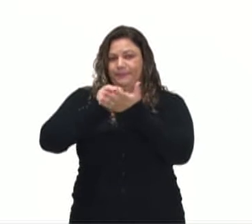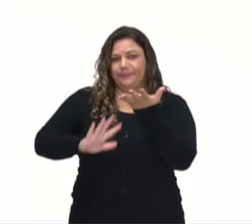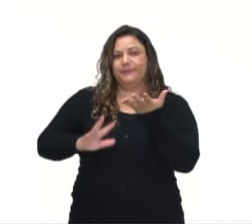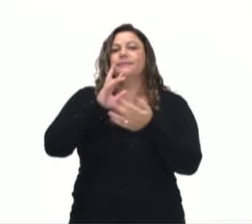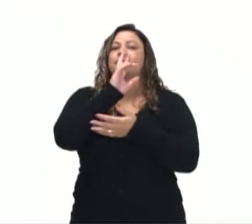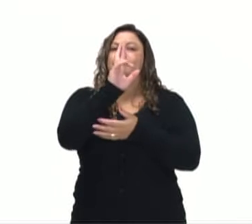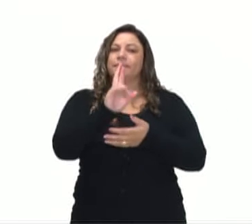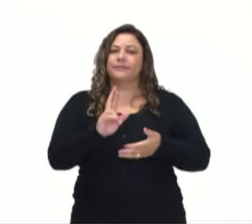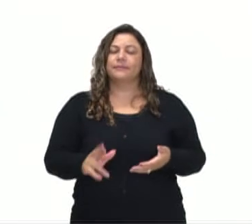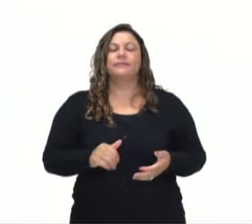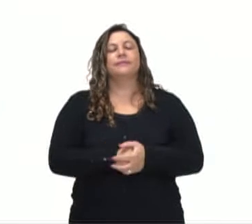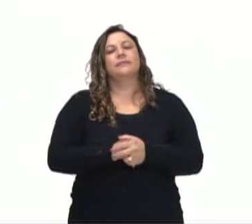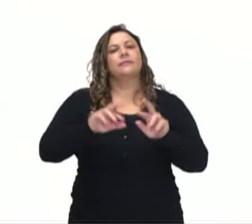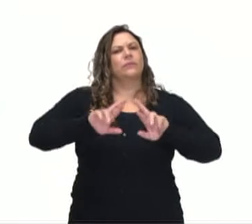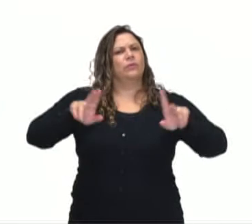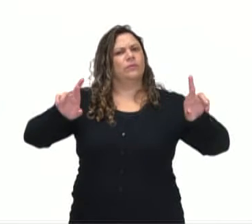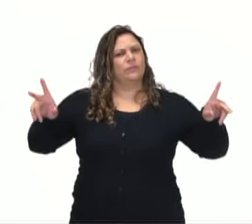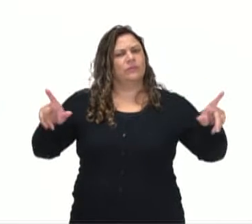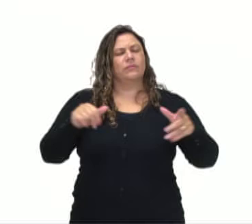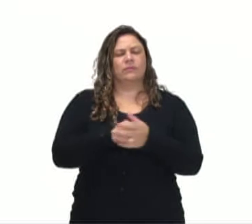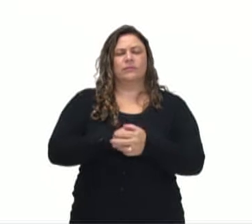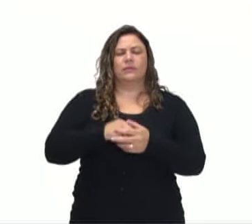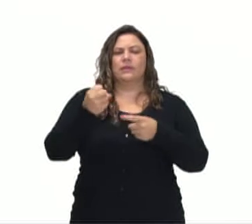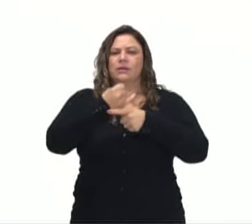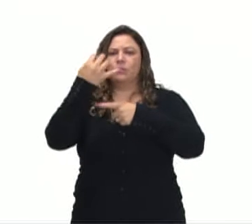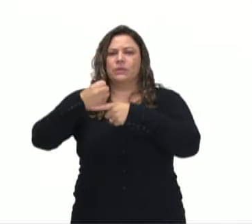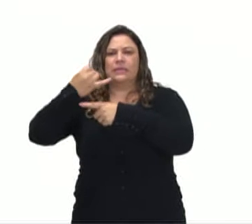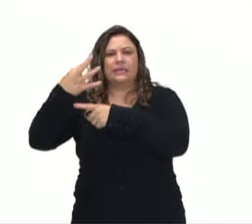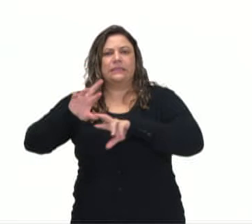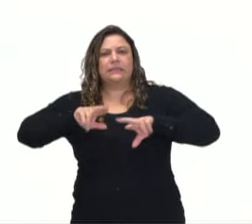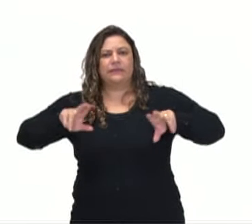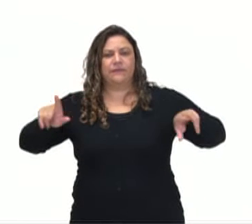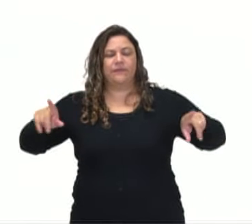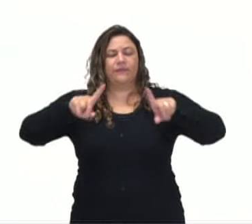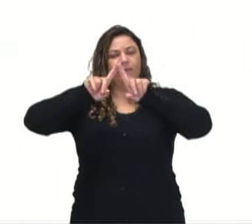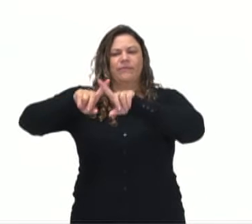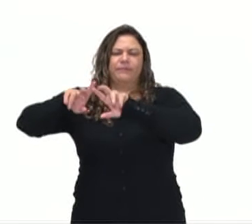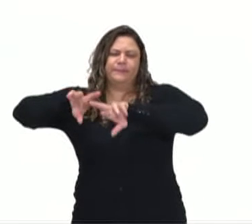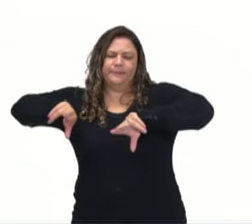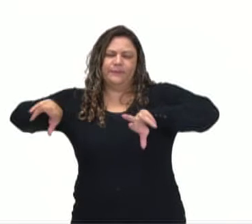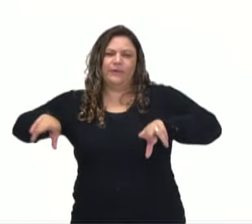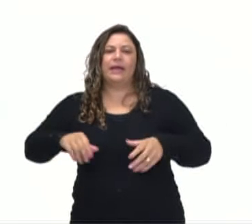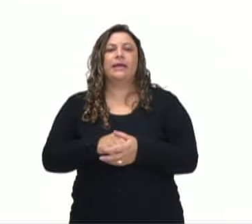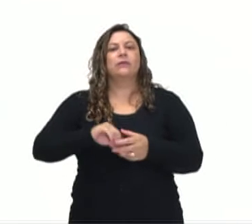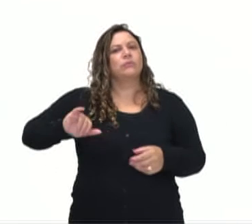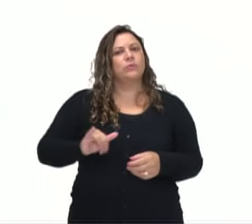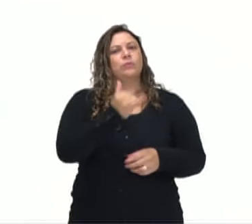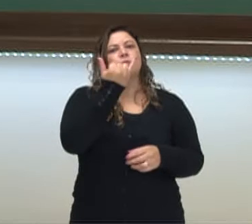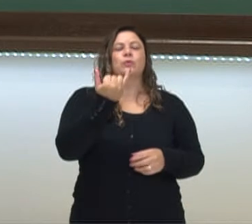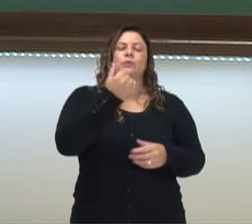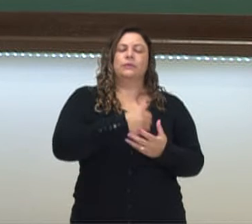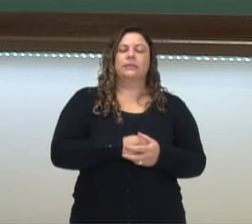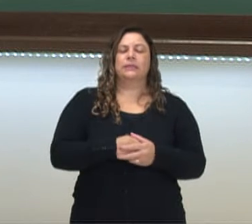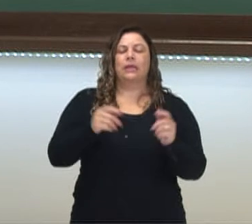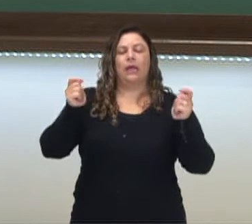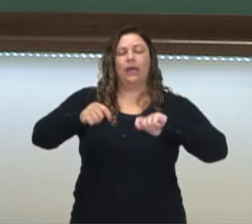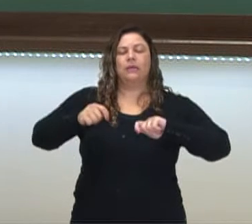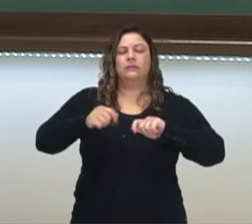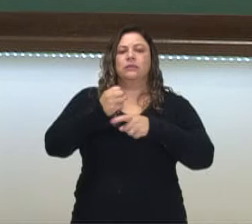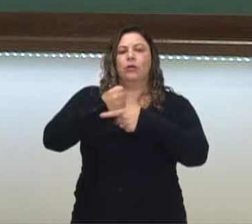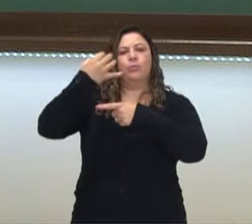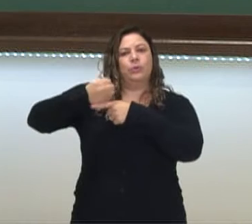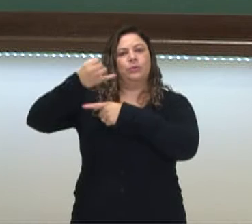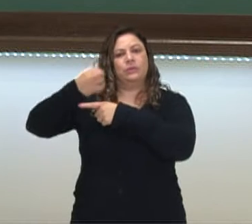temos aí expressões diferentes em que tem várias potências e nós podemos aproveitar as propriedades de potência